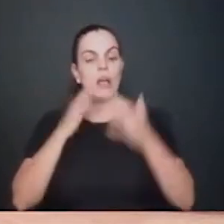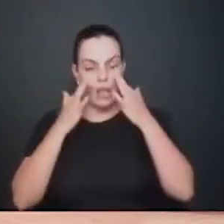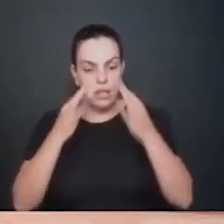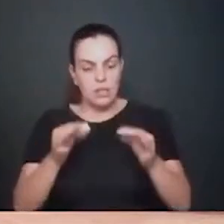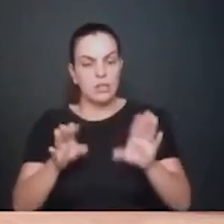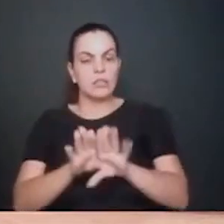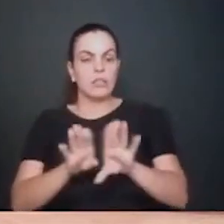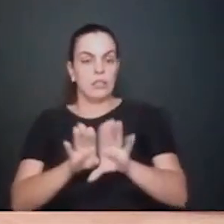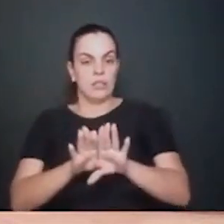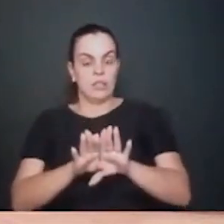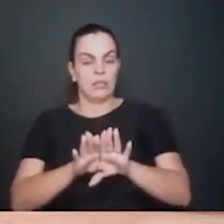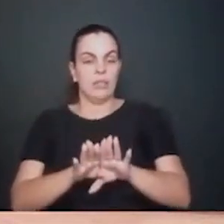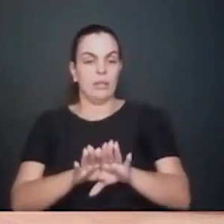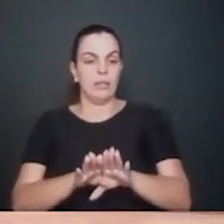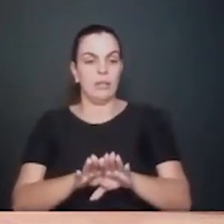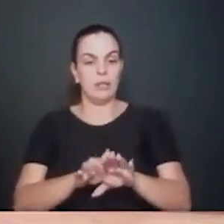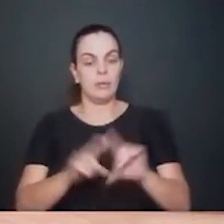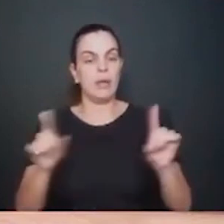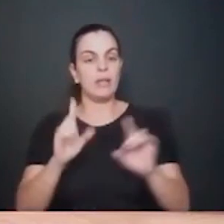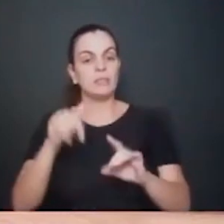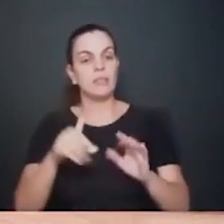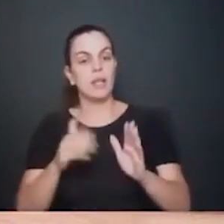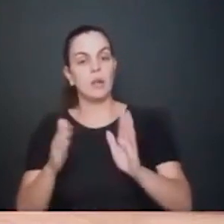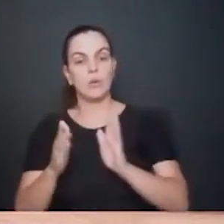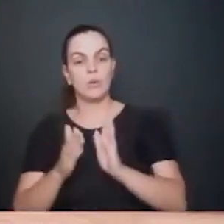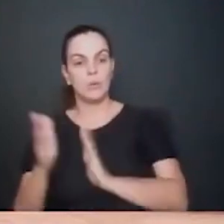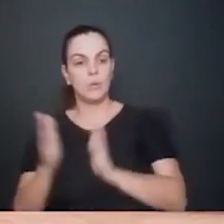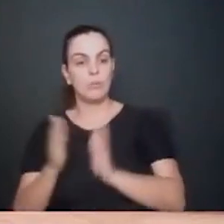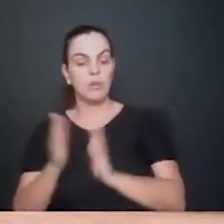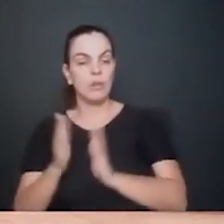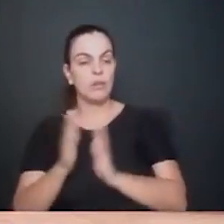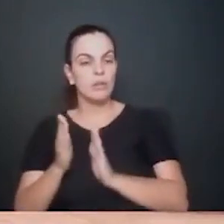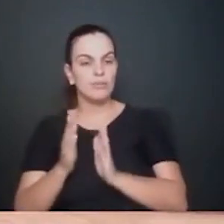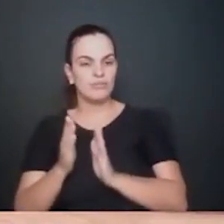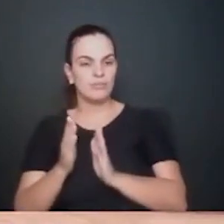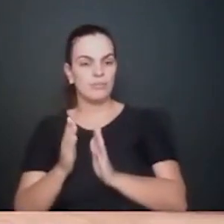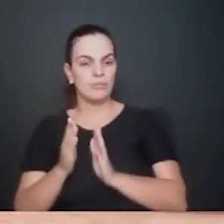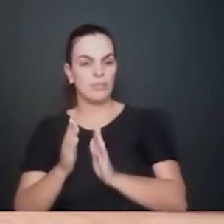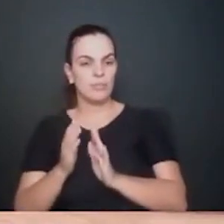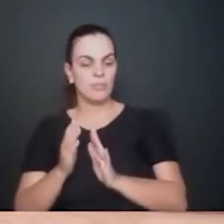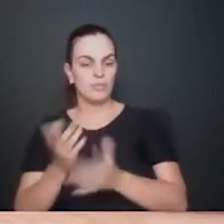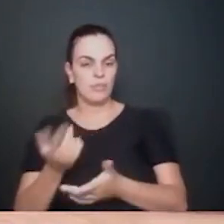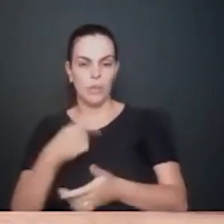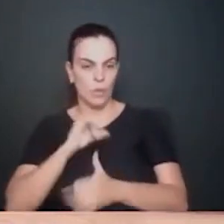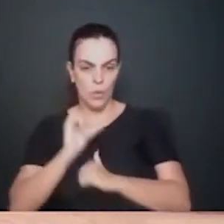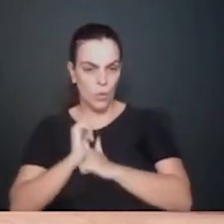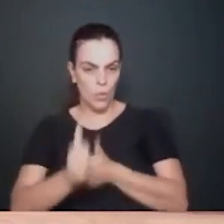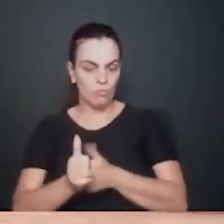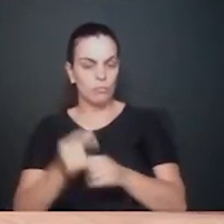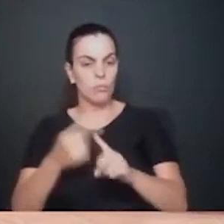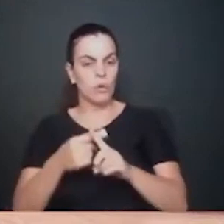temos o acompanhamento das secretarias, porque elas têm as próprias equipes para